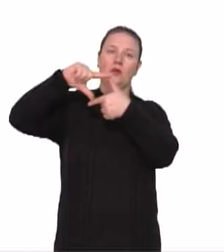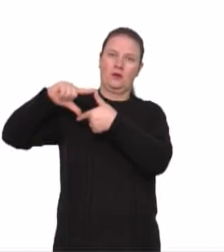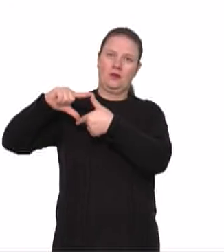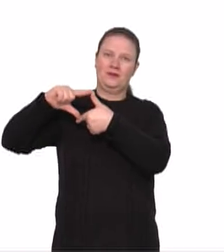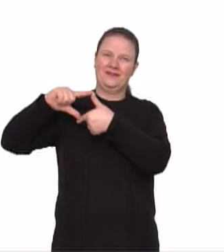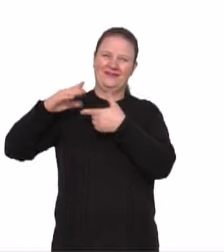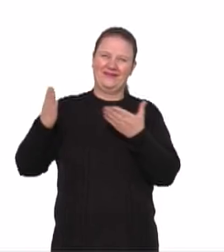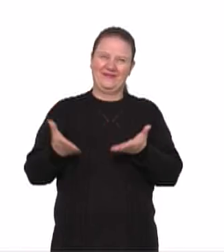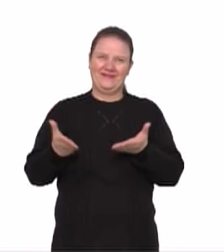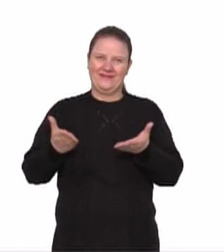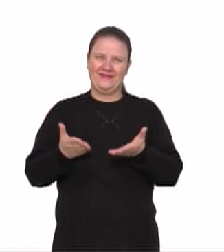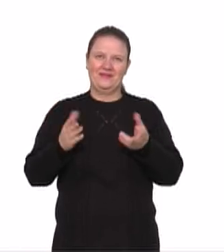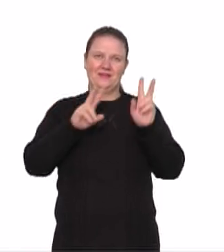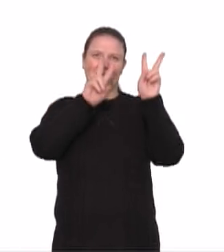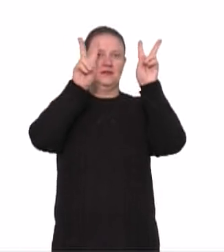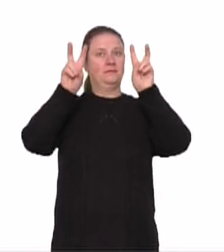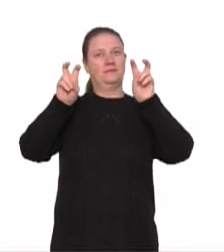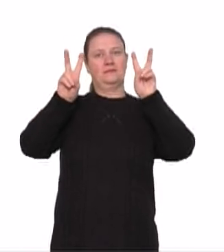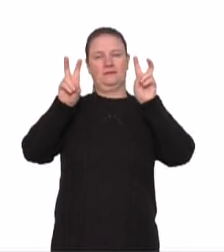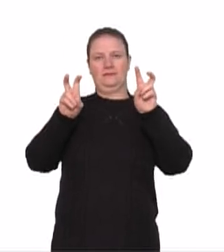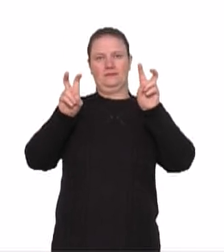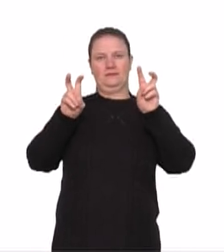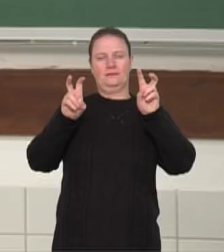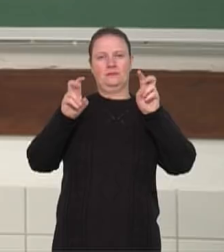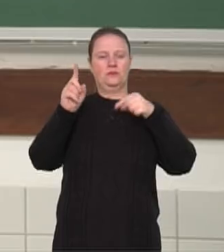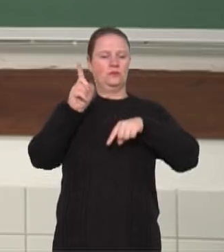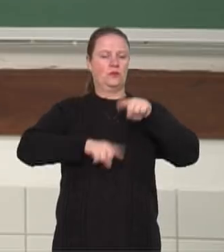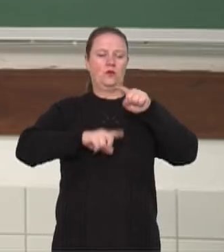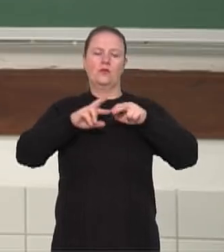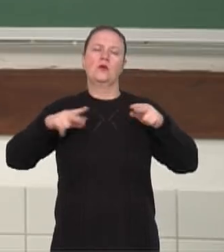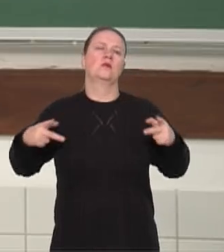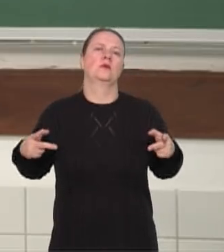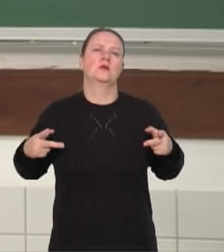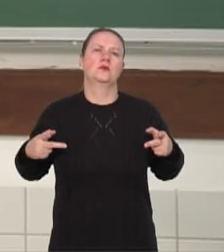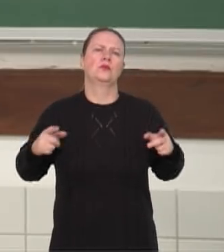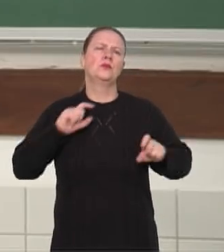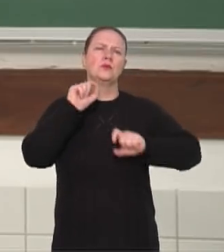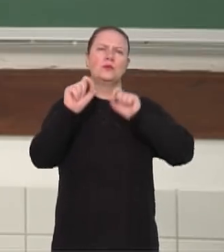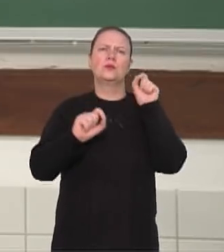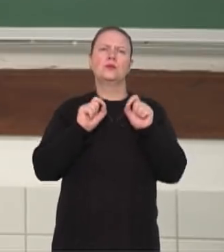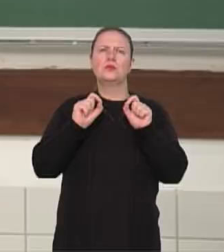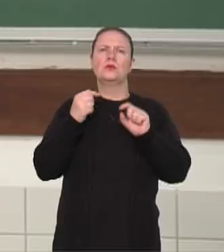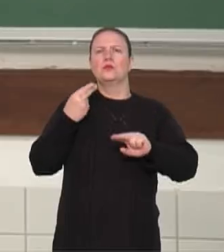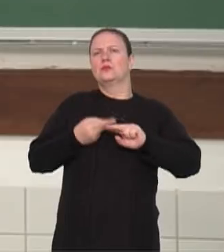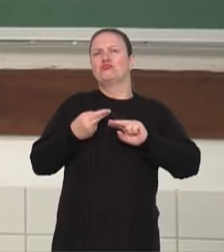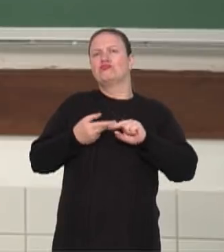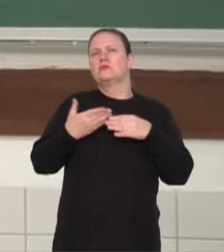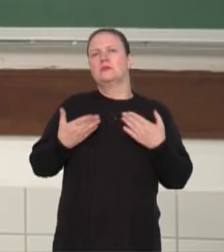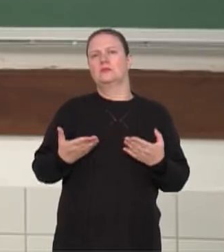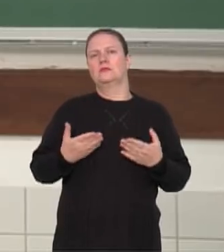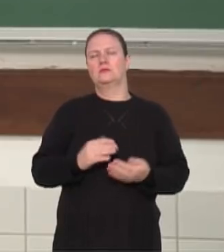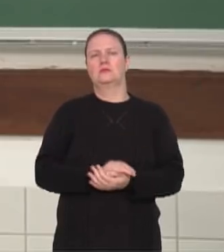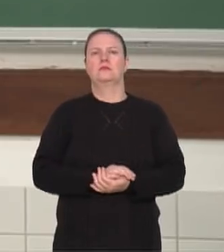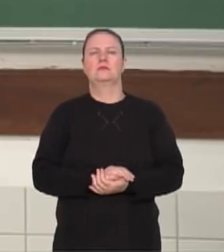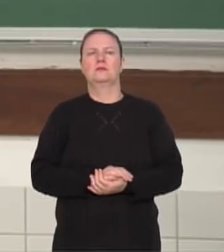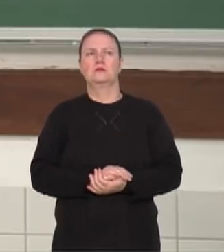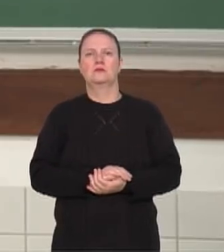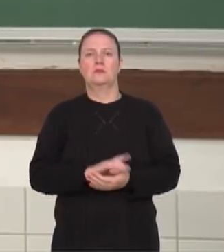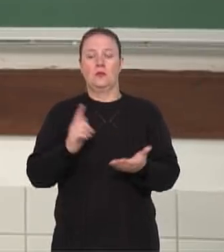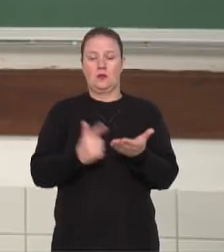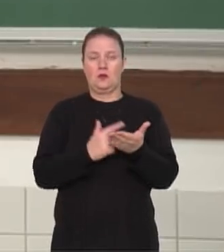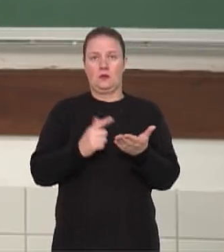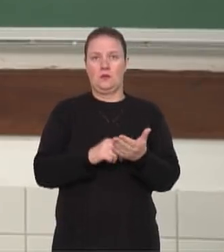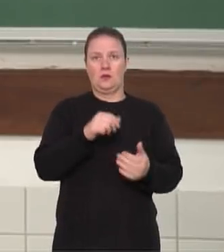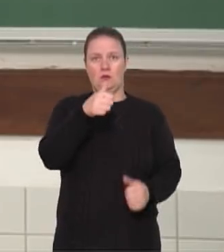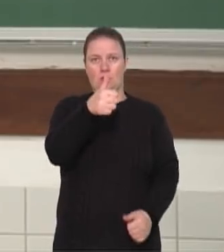mudar um pouquinho o tom da aula, né? A gente vai estudar aqui os elementos da charge. Então, na página 110 do livro